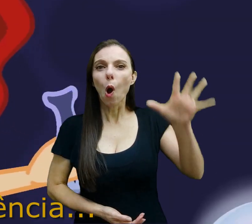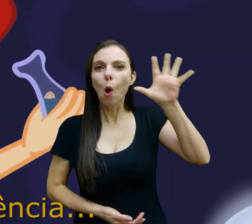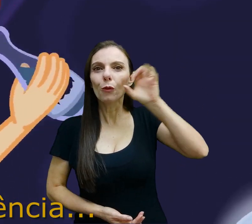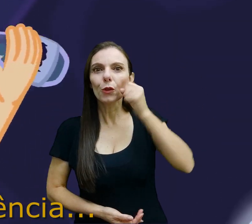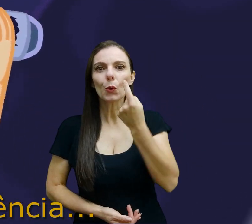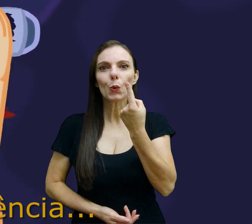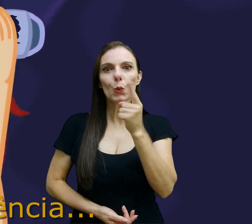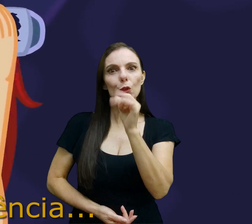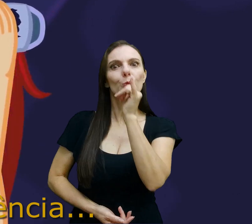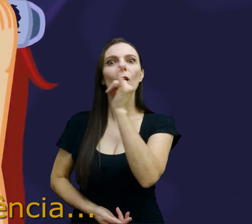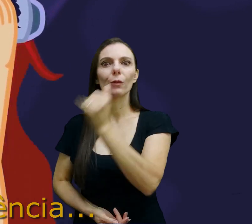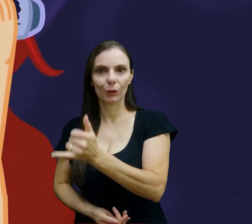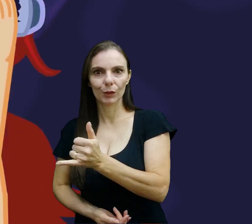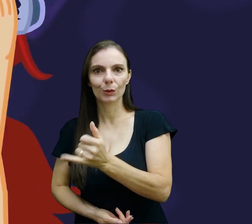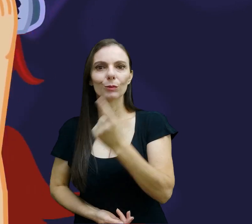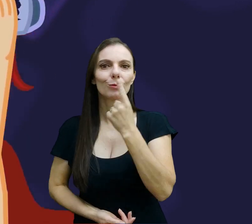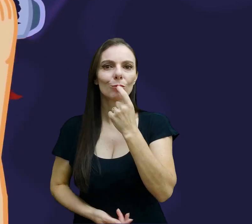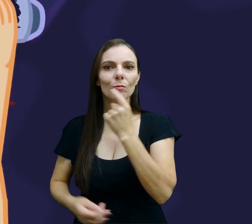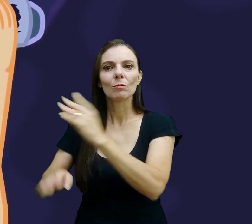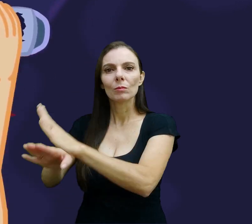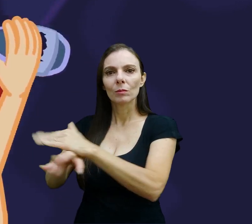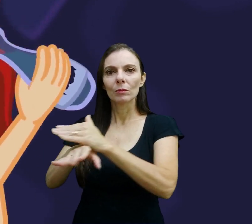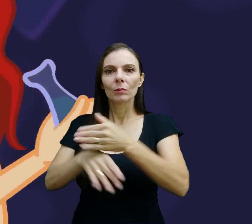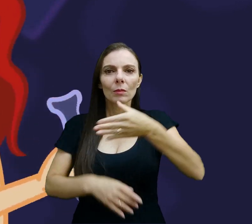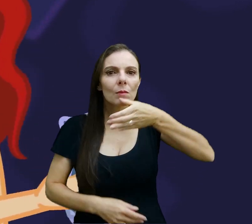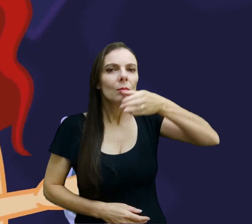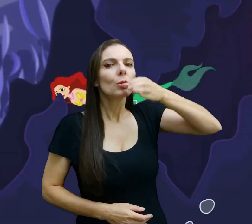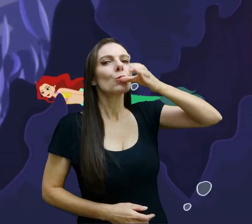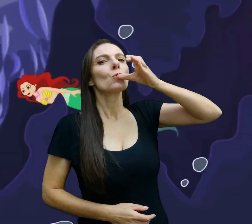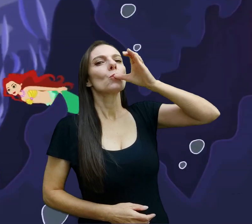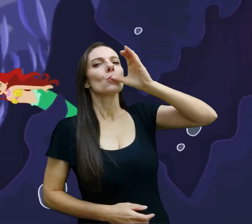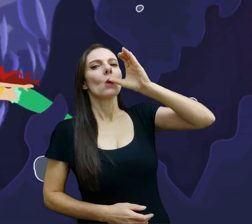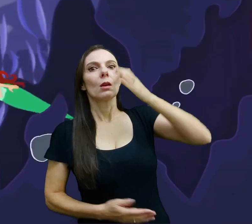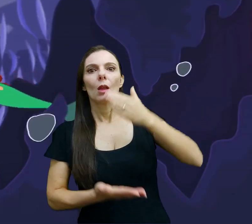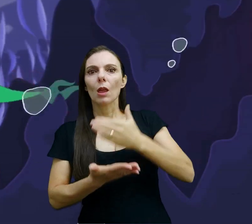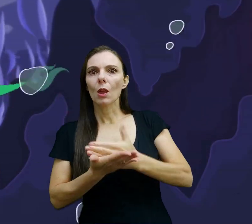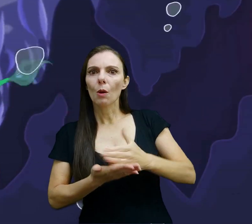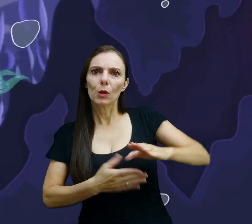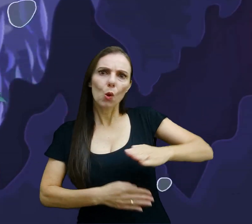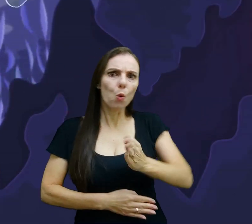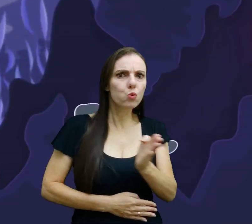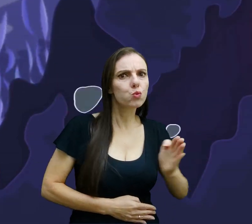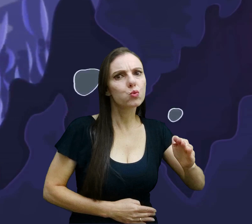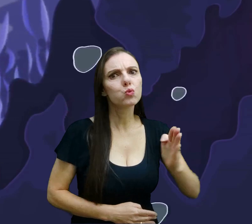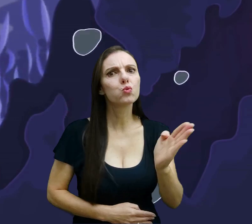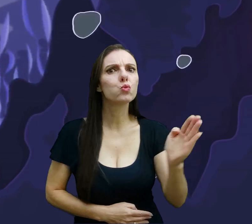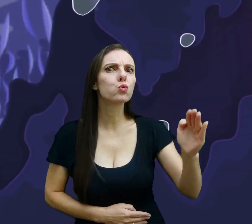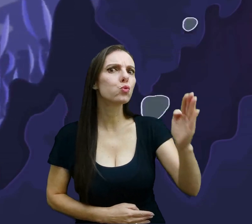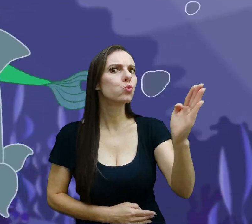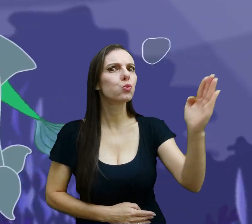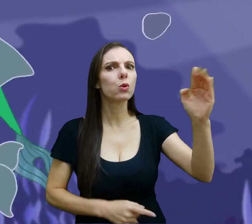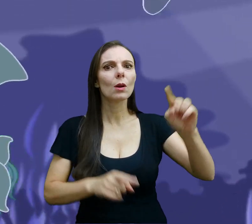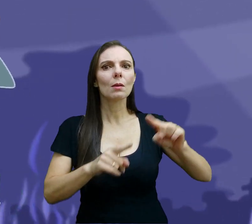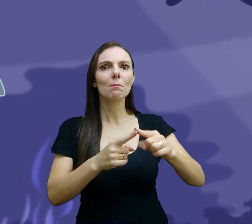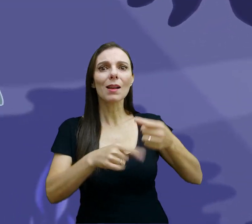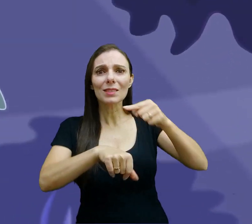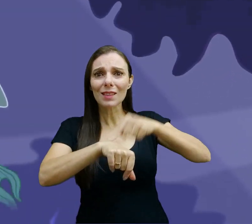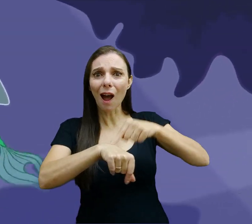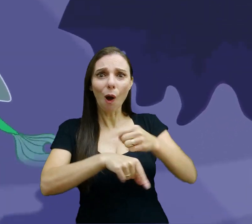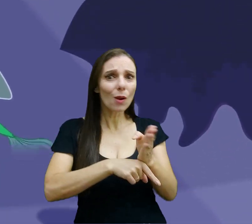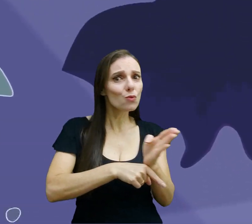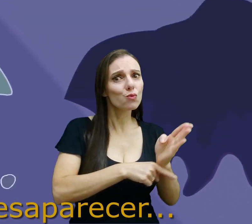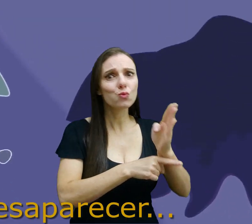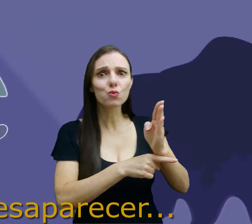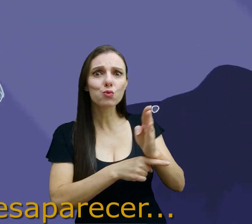Com essa última advertência, Ariel bebeu a poção. Ariel começou a nadar para a superfície, mas quando